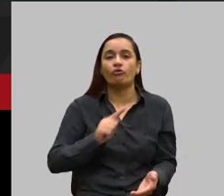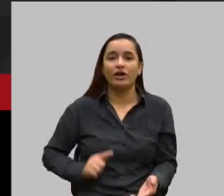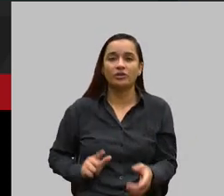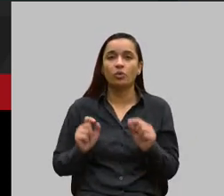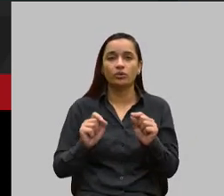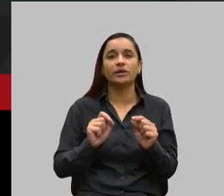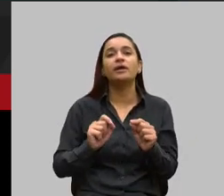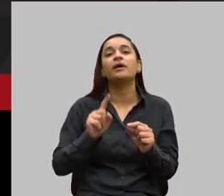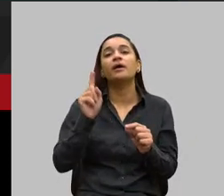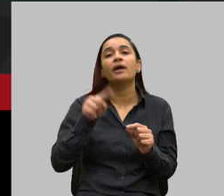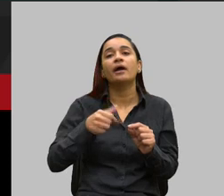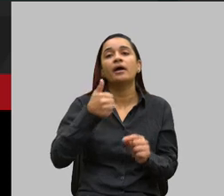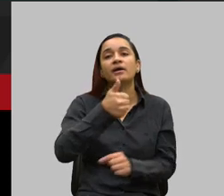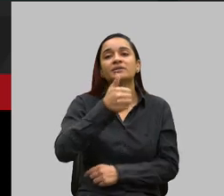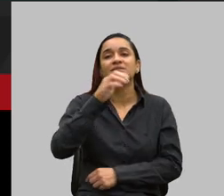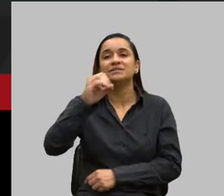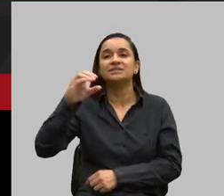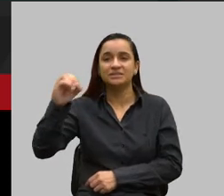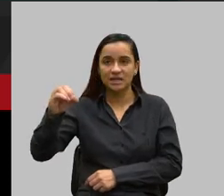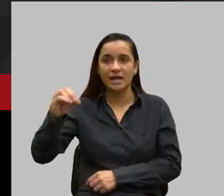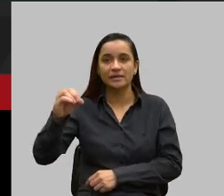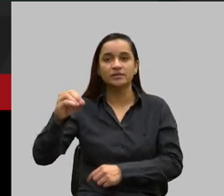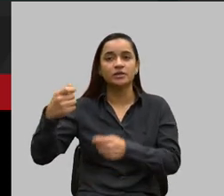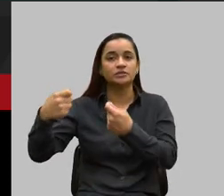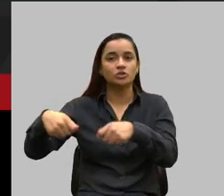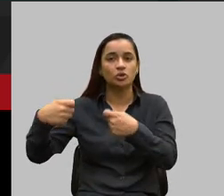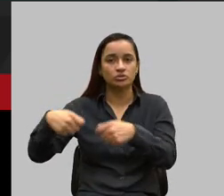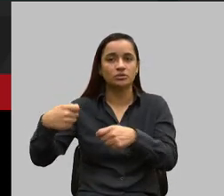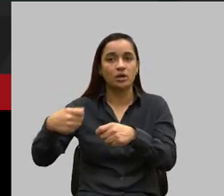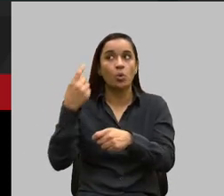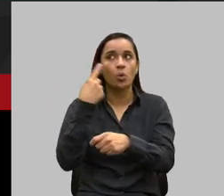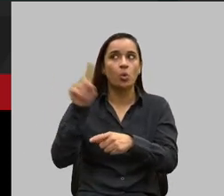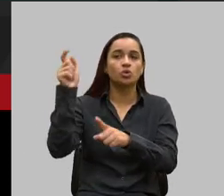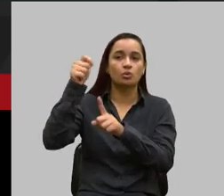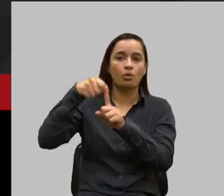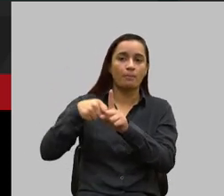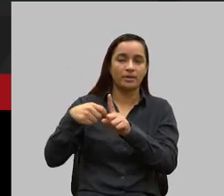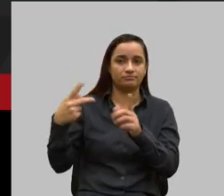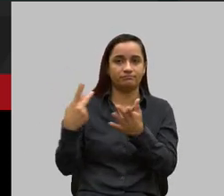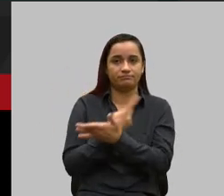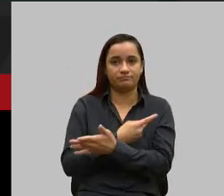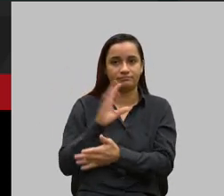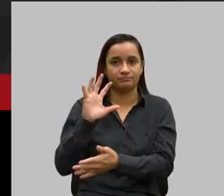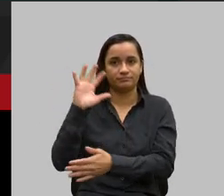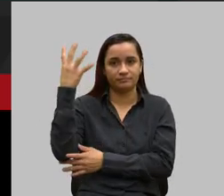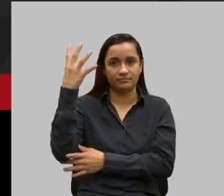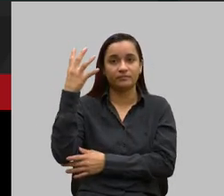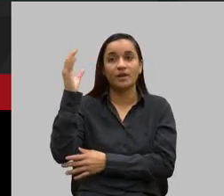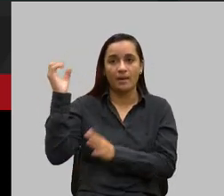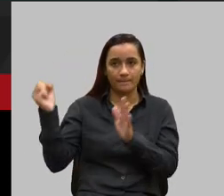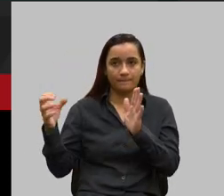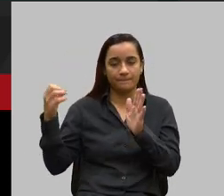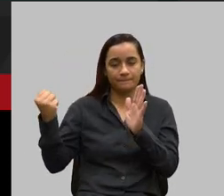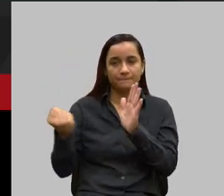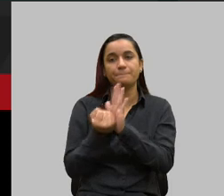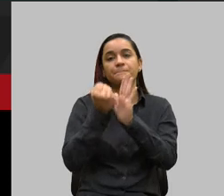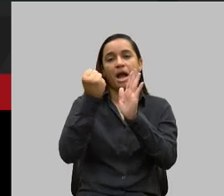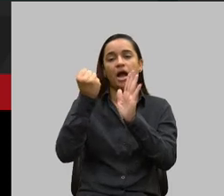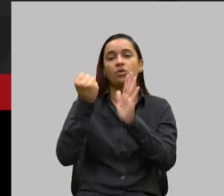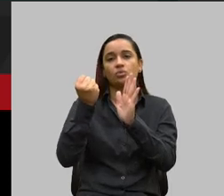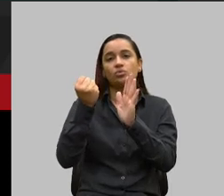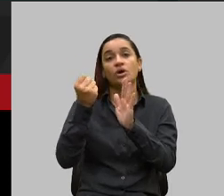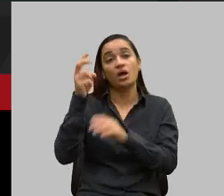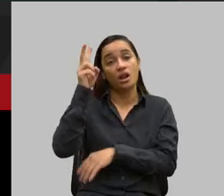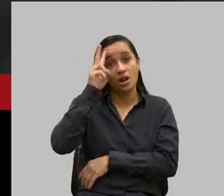substação realizada aí no último mês uma grande um grande Marco né lembrando que